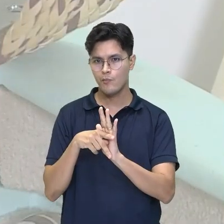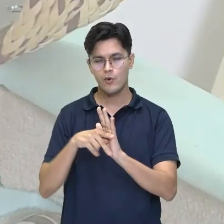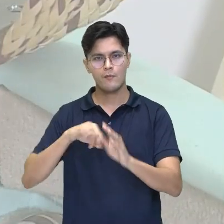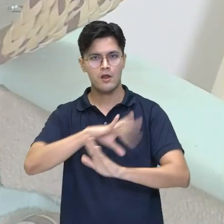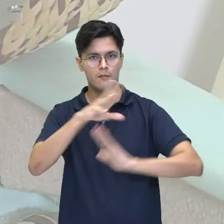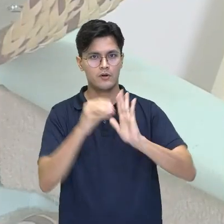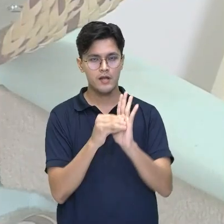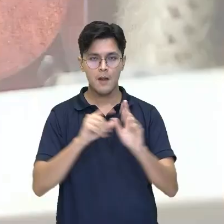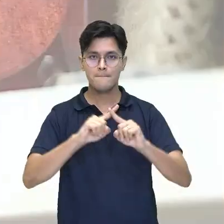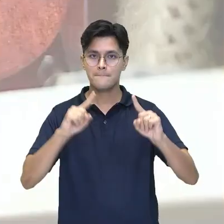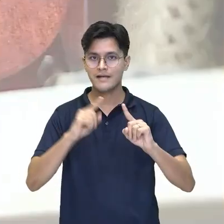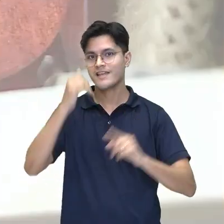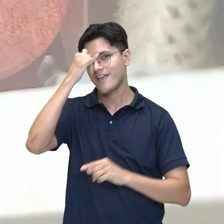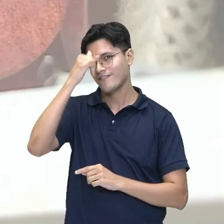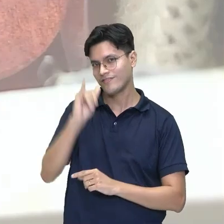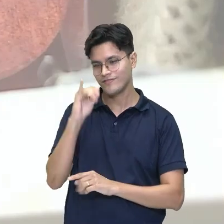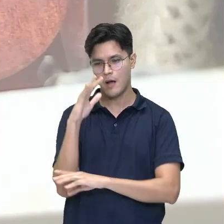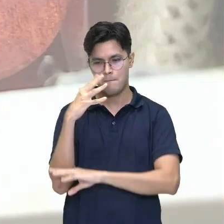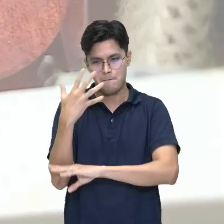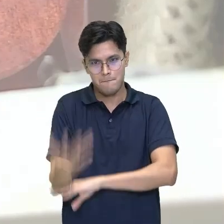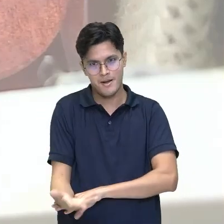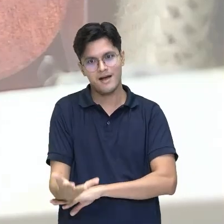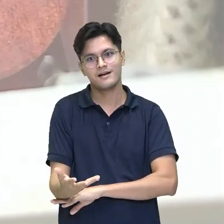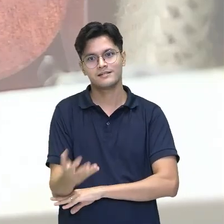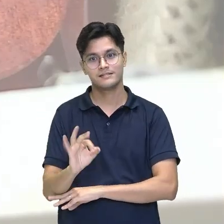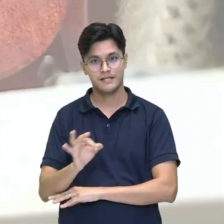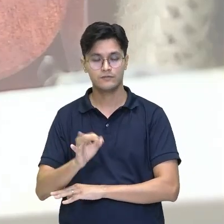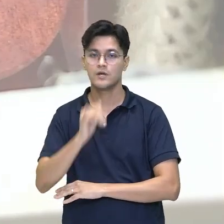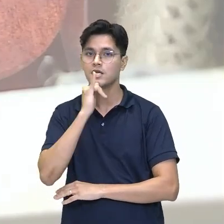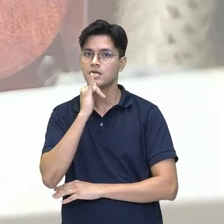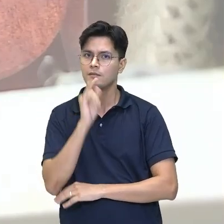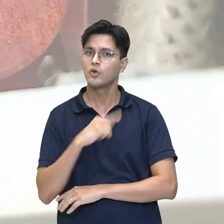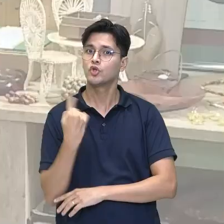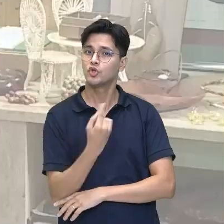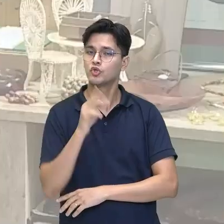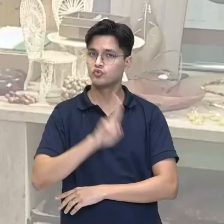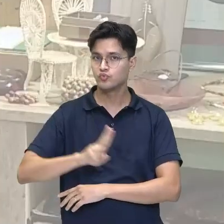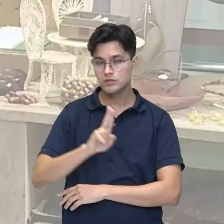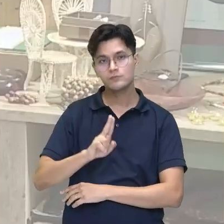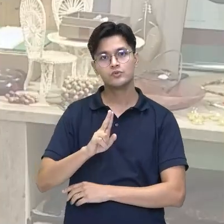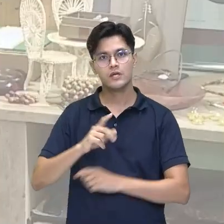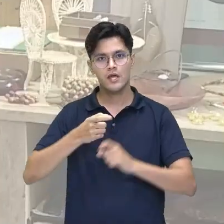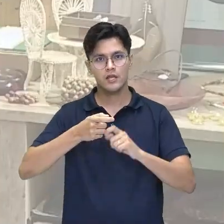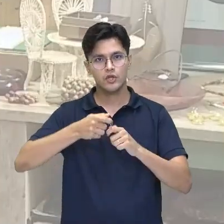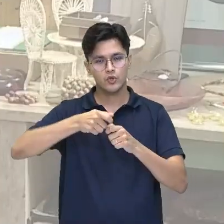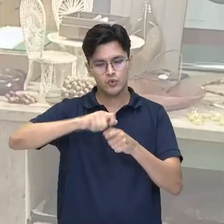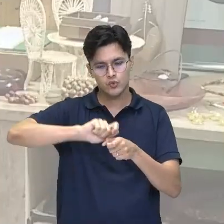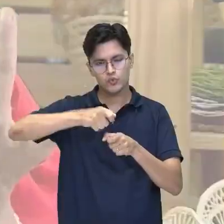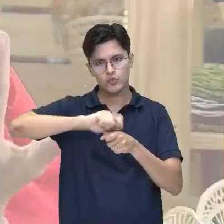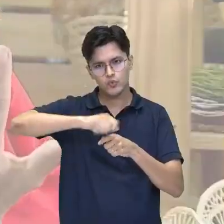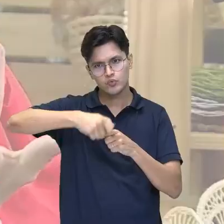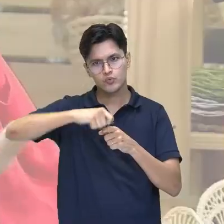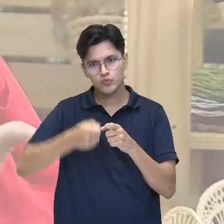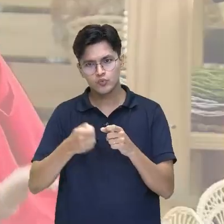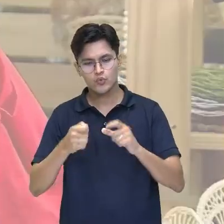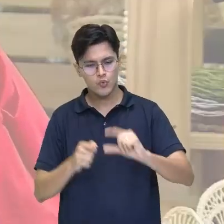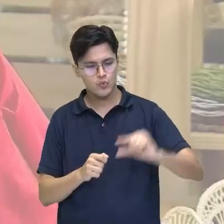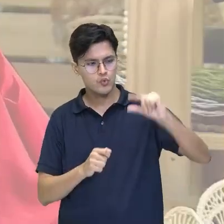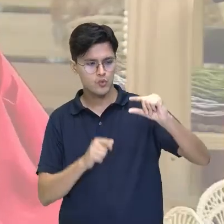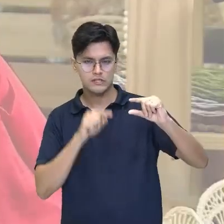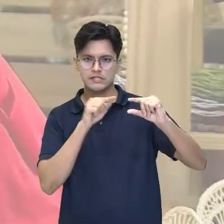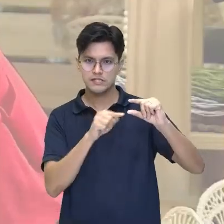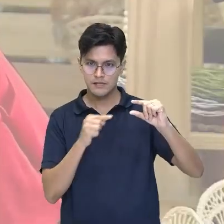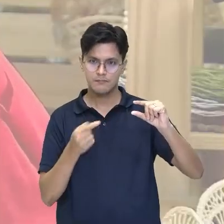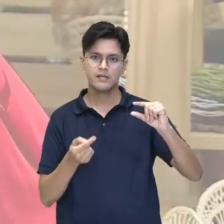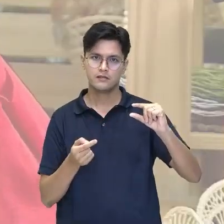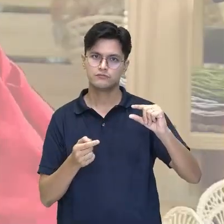nenhuma árvore para isso. Por exemplo, nós usamos a semente de tucumã. Você já pegou a fruta, já descascou,